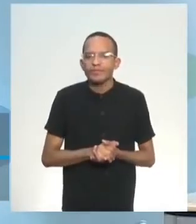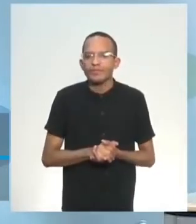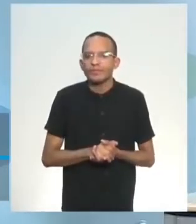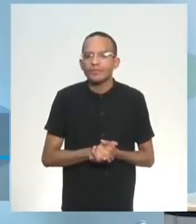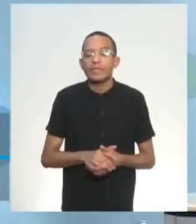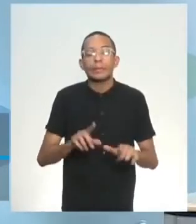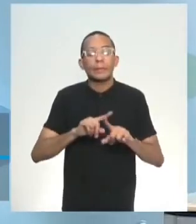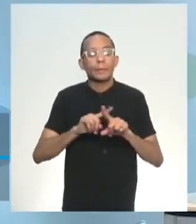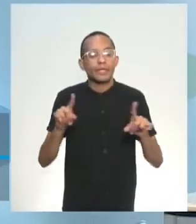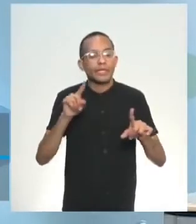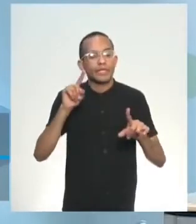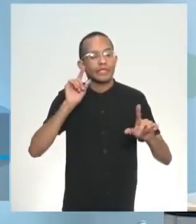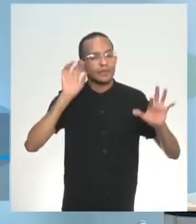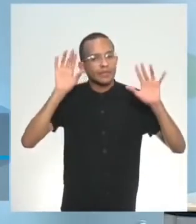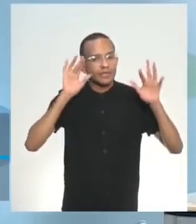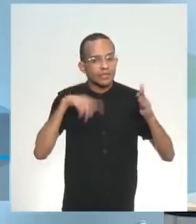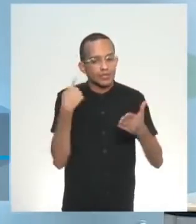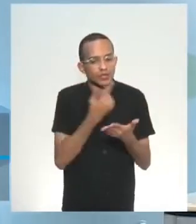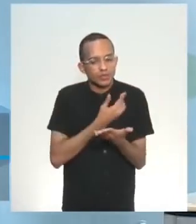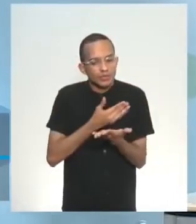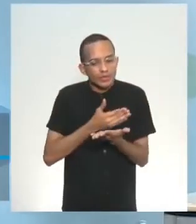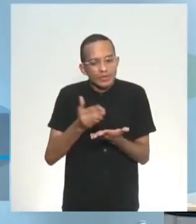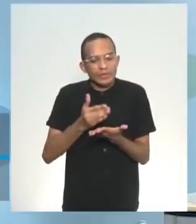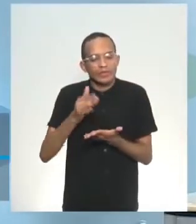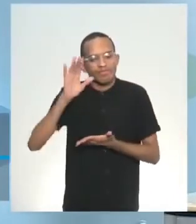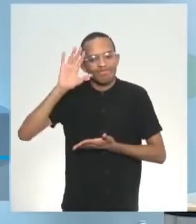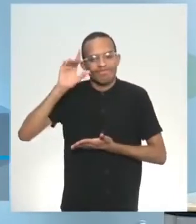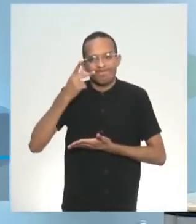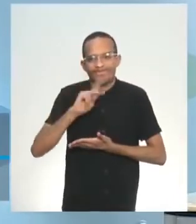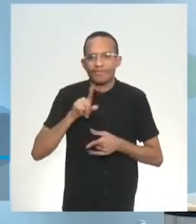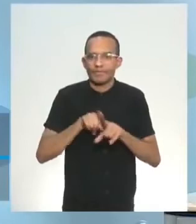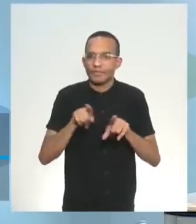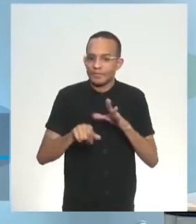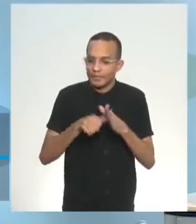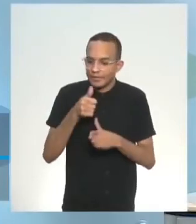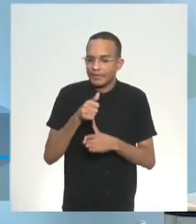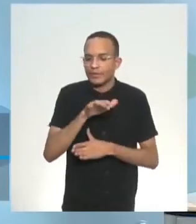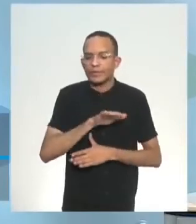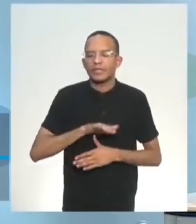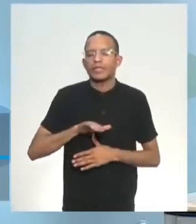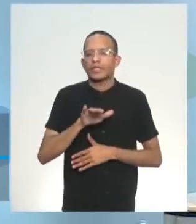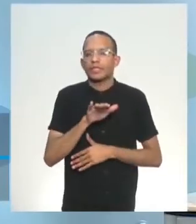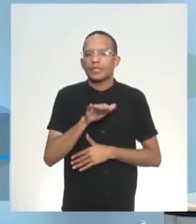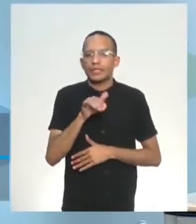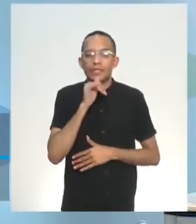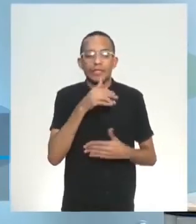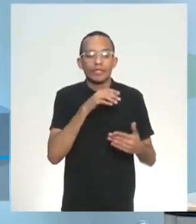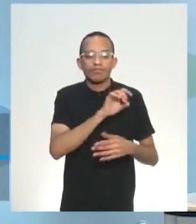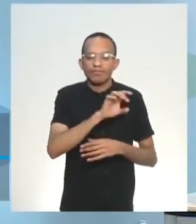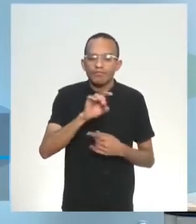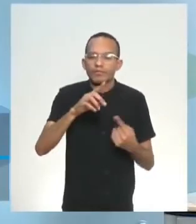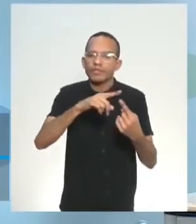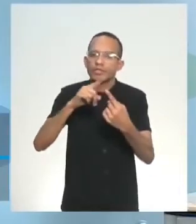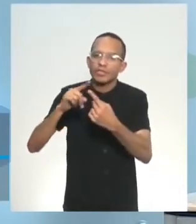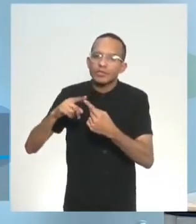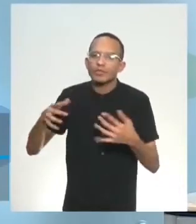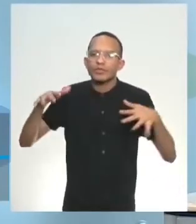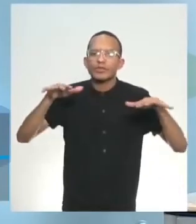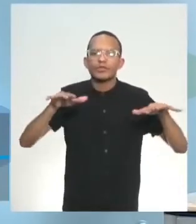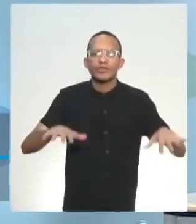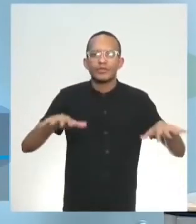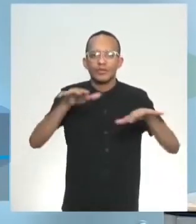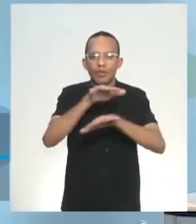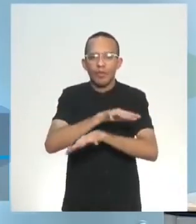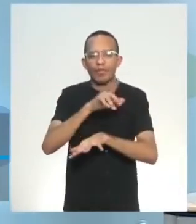ideia era que a gente começasse a pensar sobre isso. Primeiro que cada bioma ou ecossistema que a gente viu ali tem a